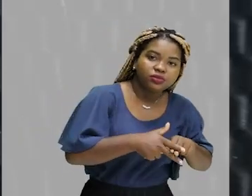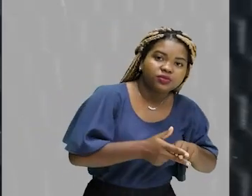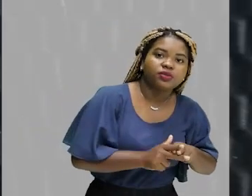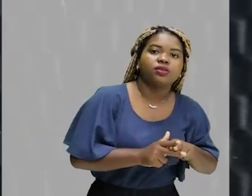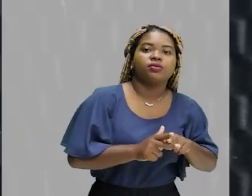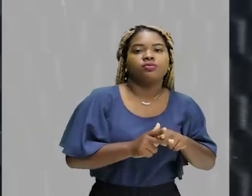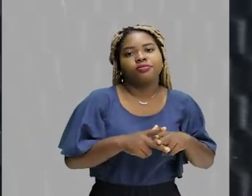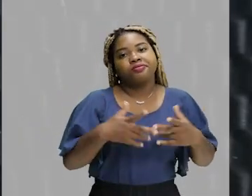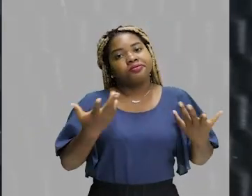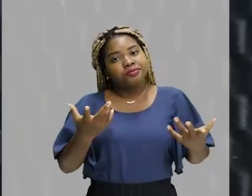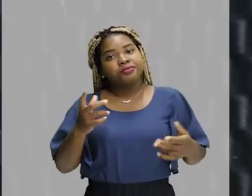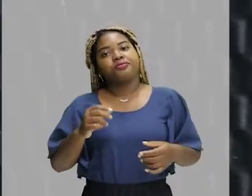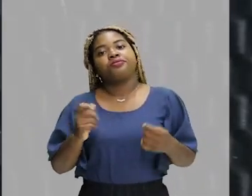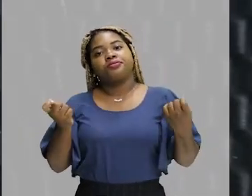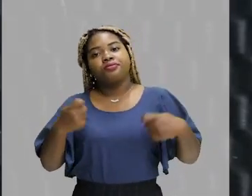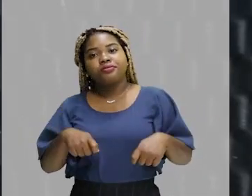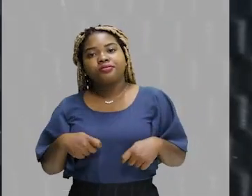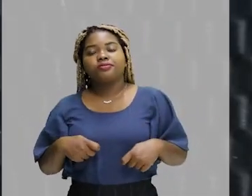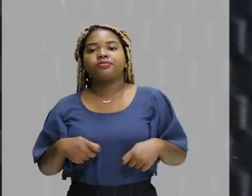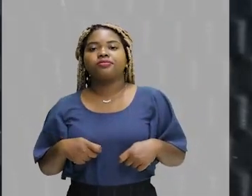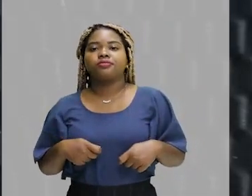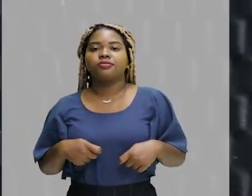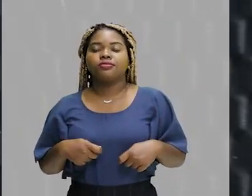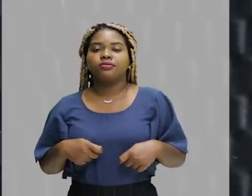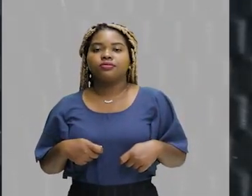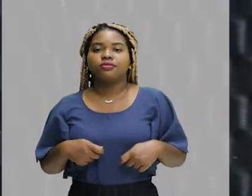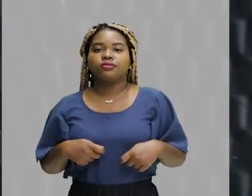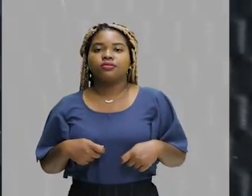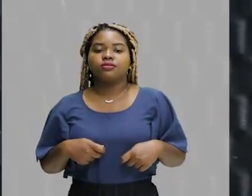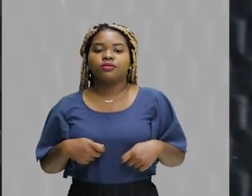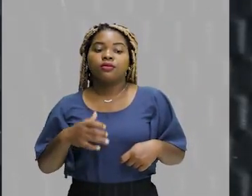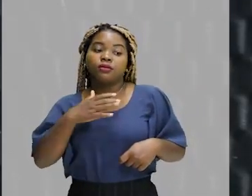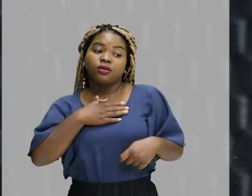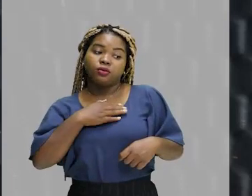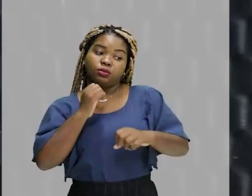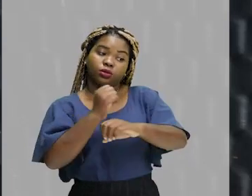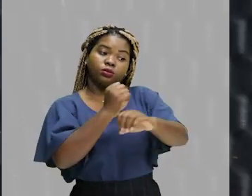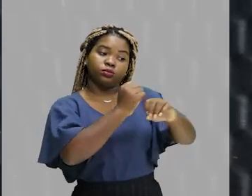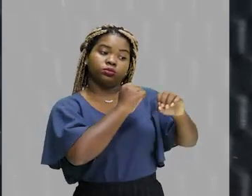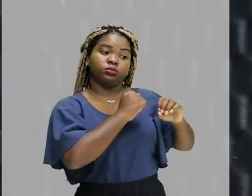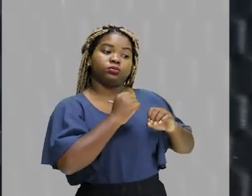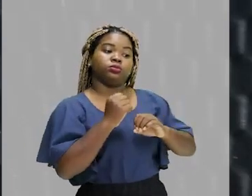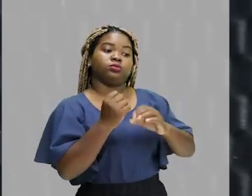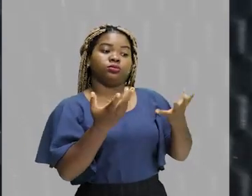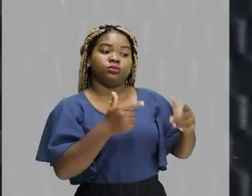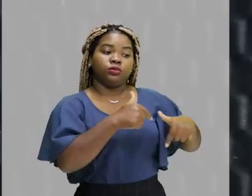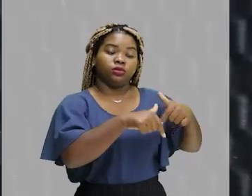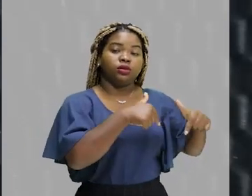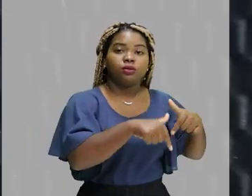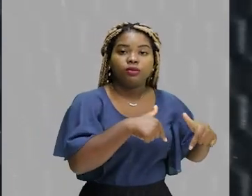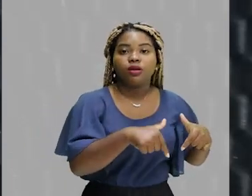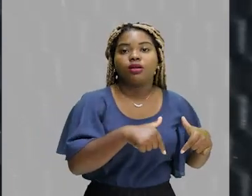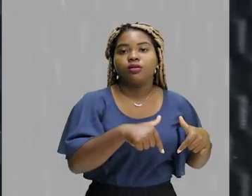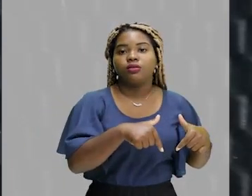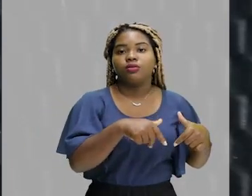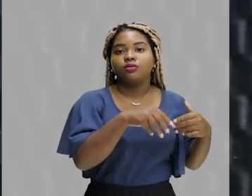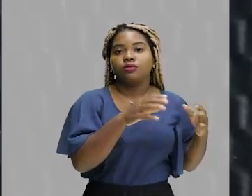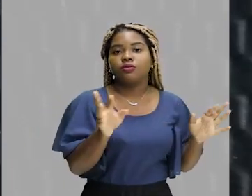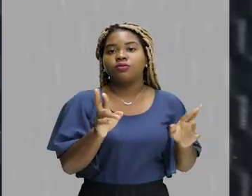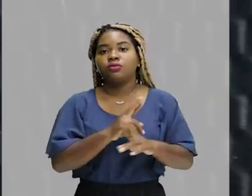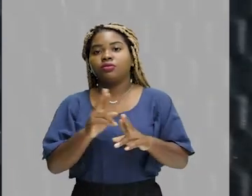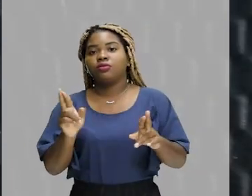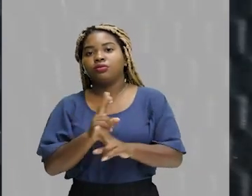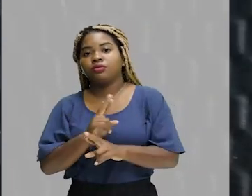vou impregnar o meu, claro, produto, a minha mercadoria, o meu serviço, com os elementos que eu